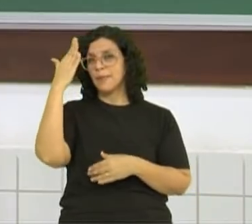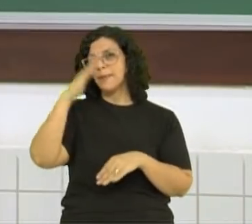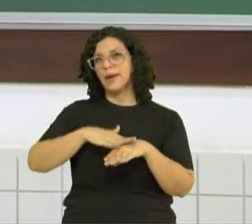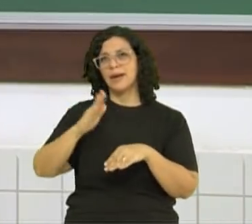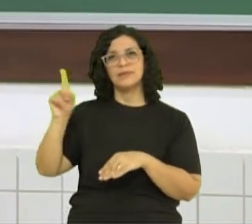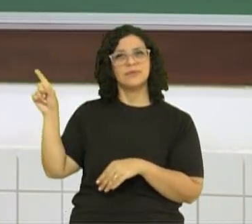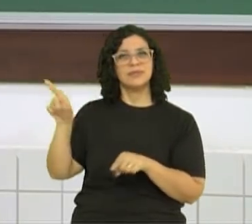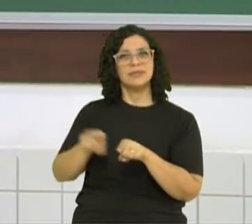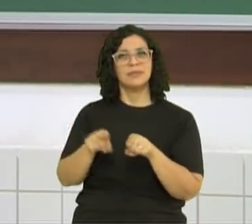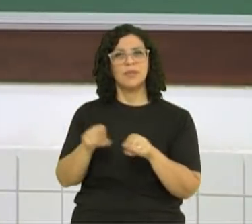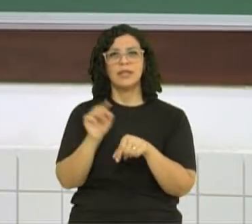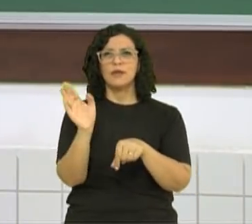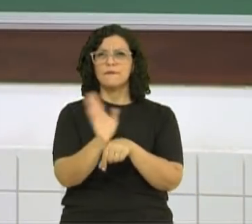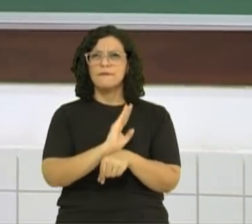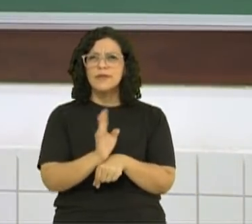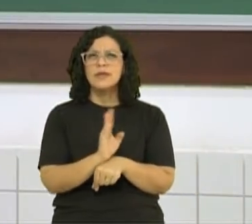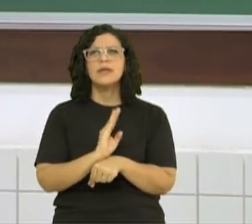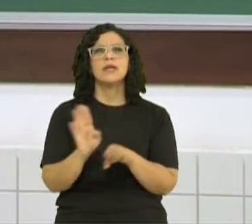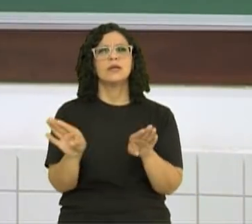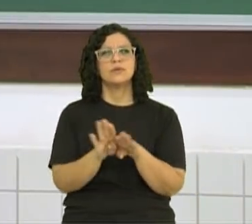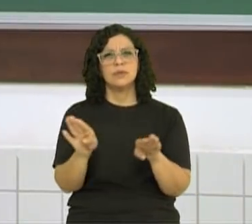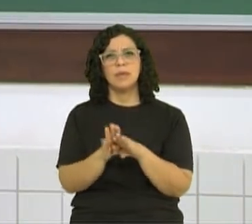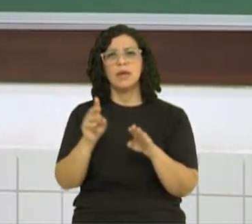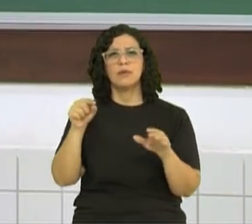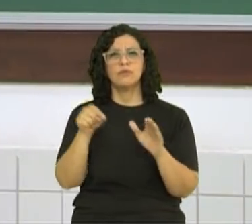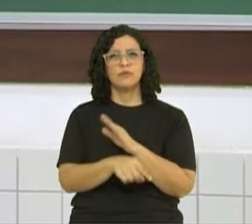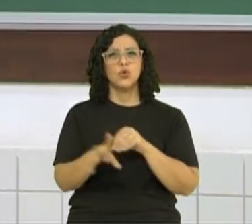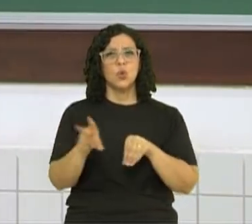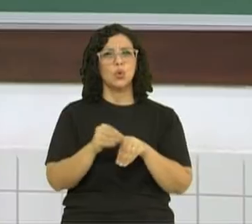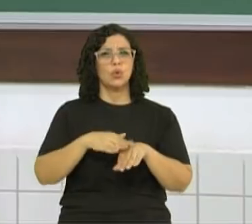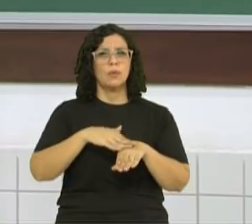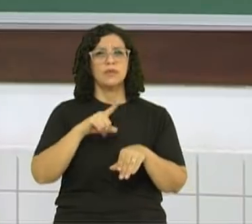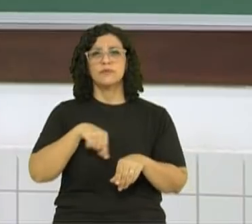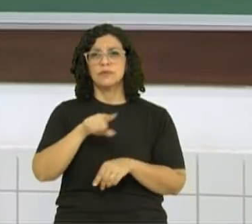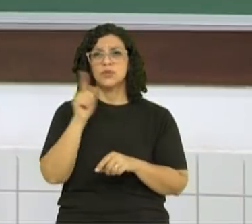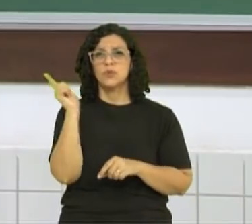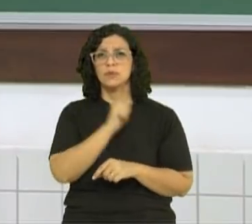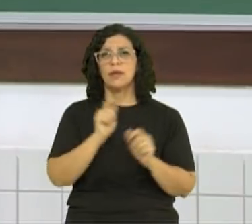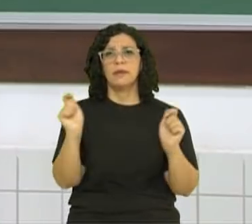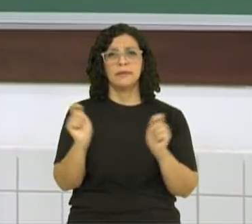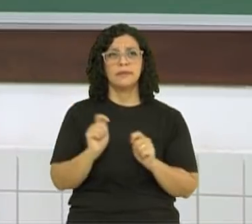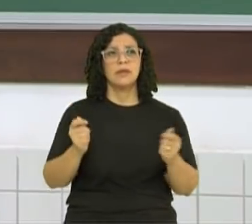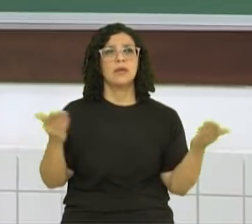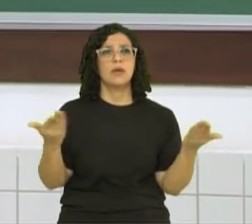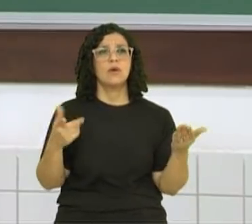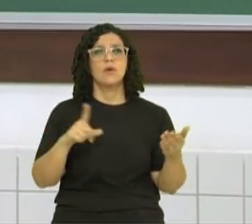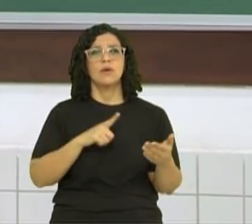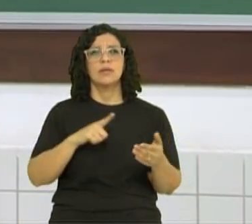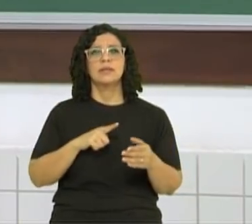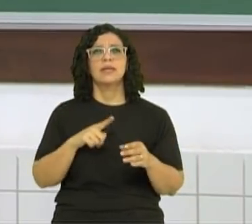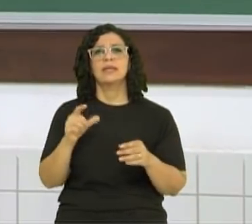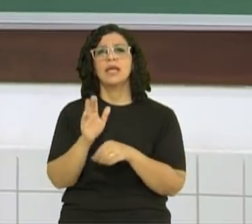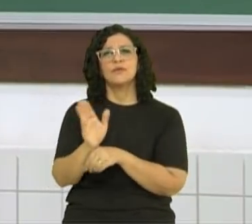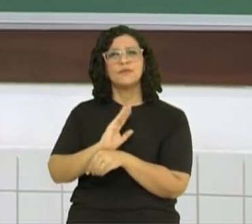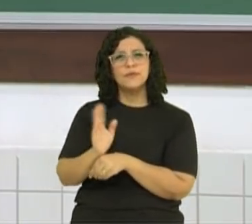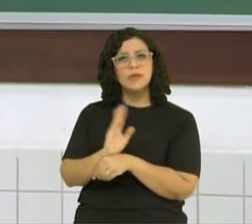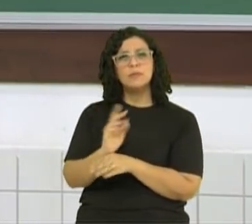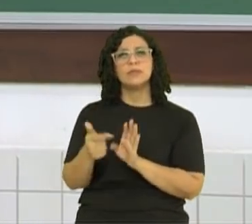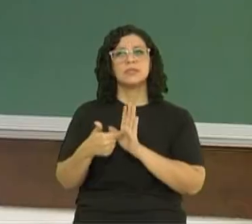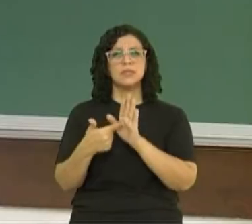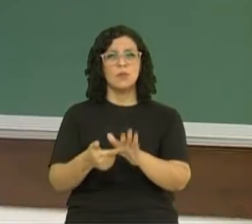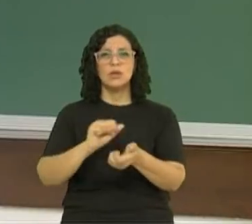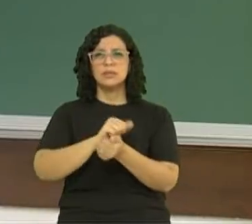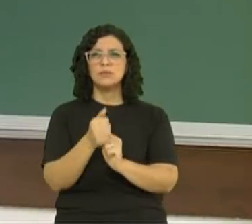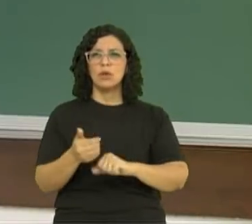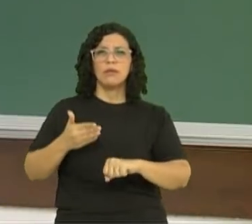para vocês, né, que são vídeos que vão estar retratando, aprofundando ainda mais o conhecimento, né, Então aqui são filmes que falam sobre